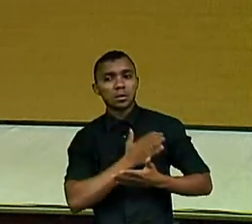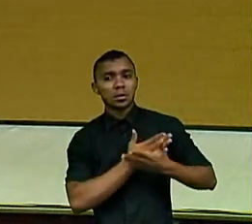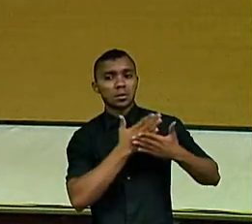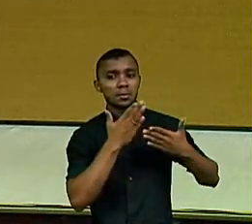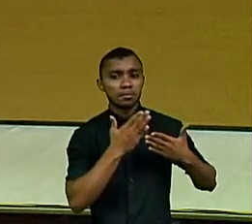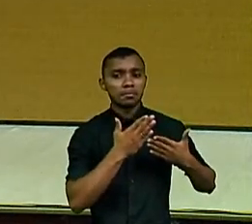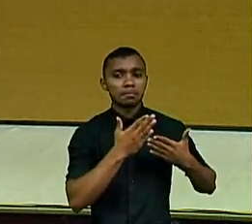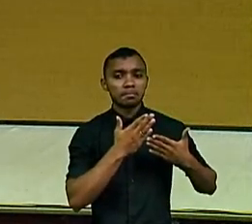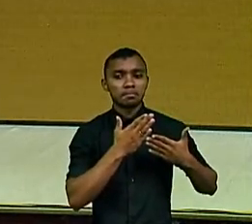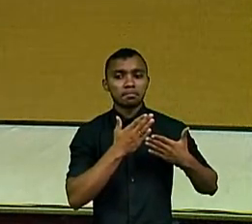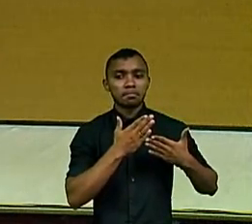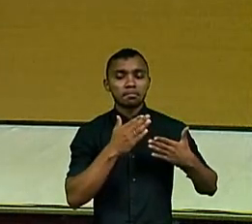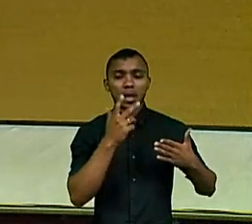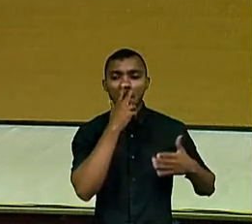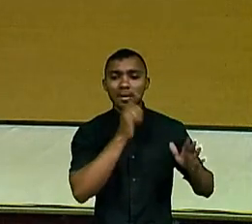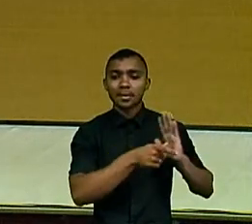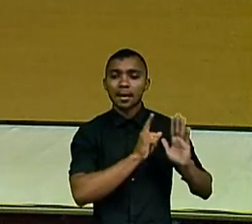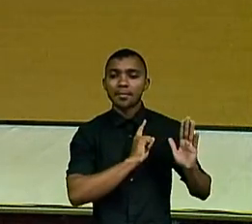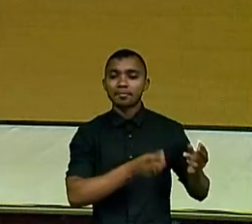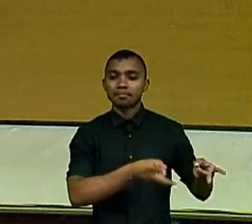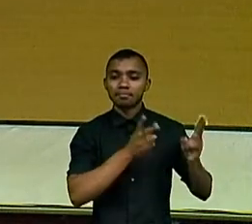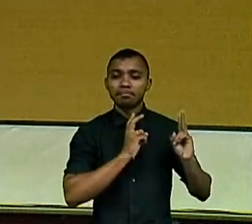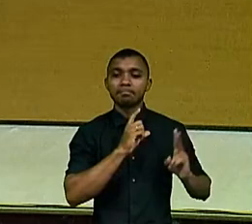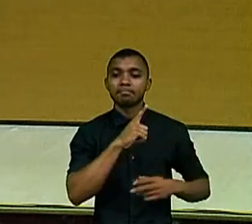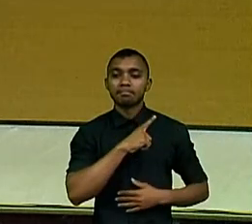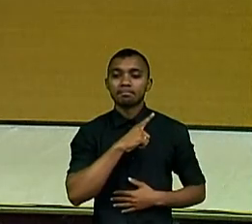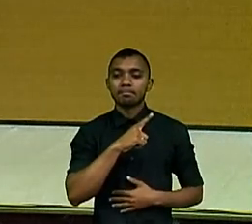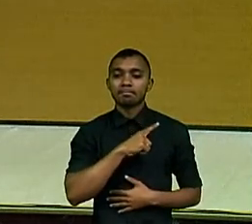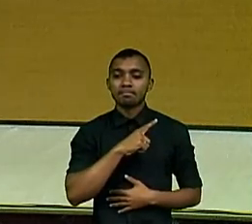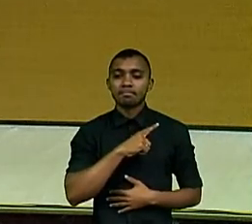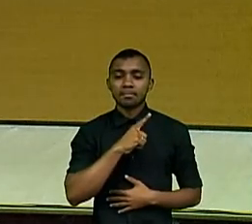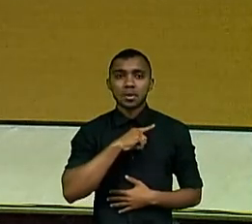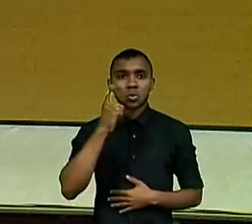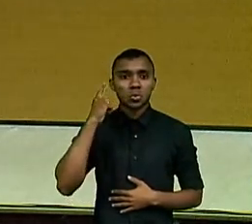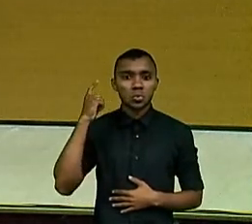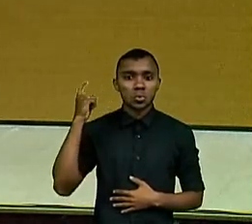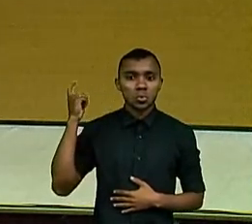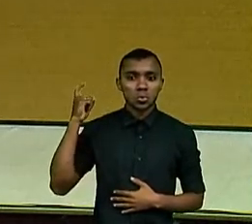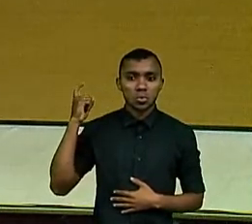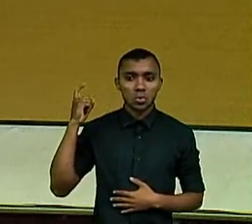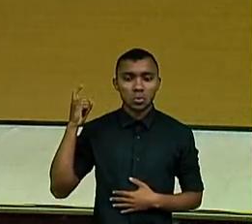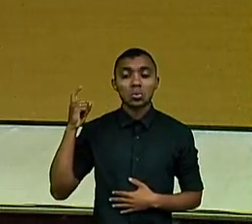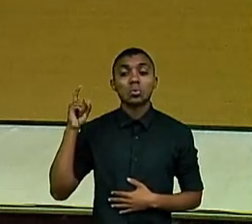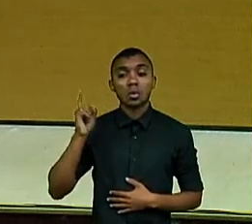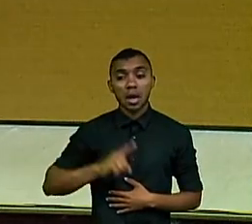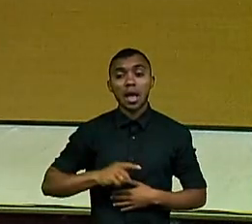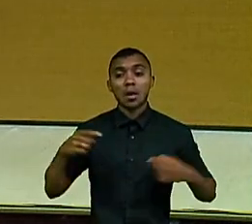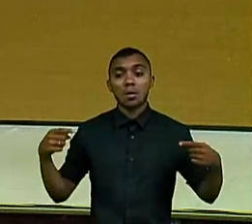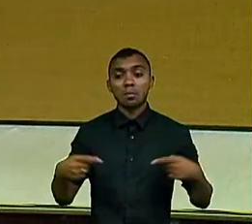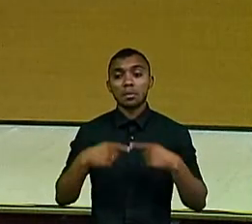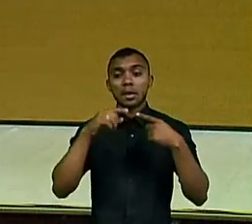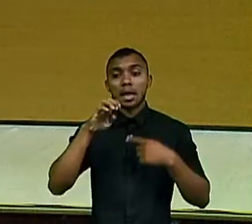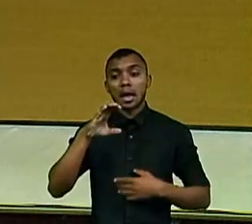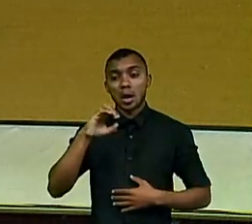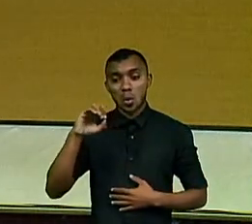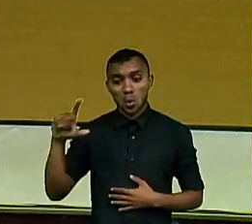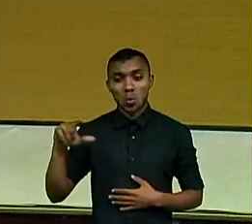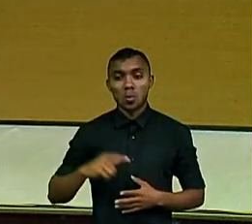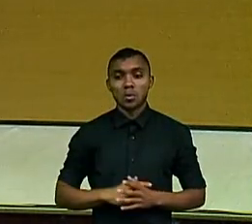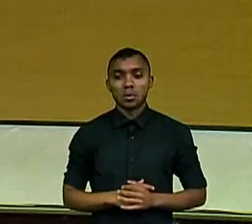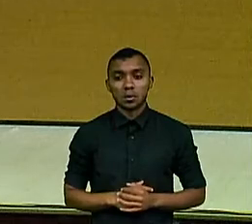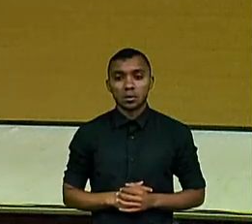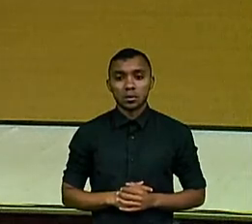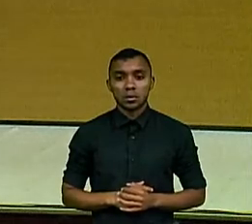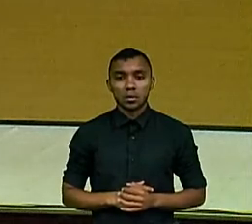que causou o eco Isso é uma reflexão o caso de você emitir